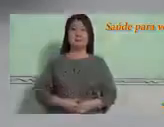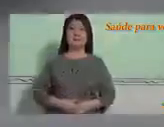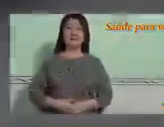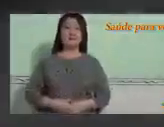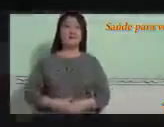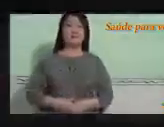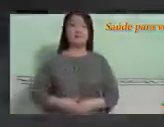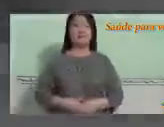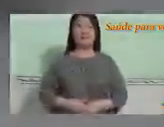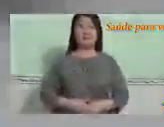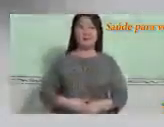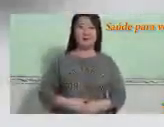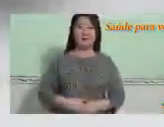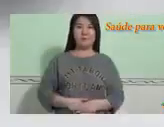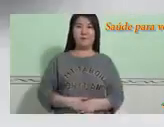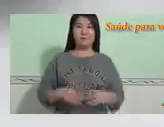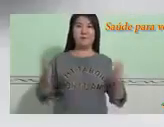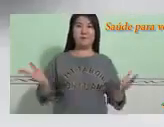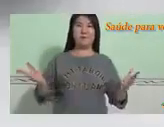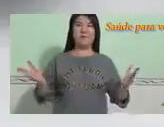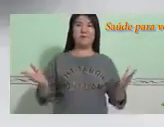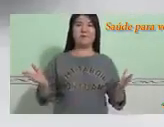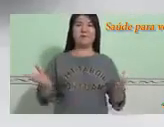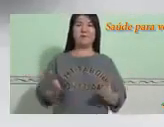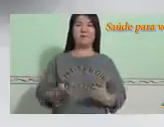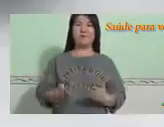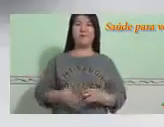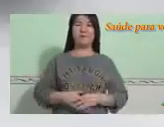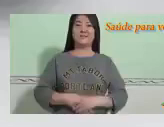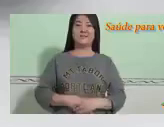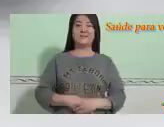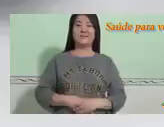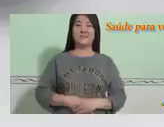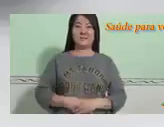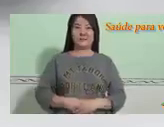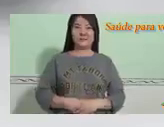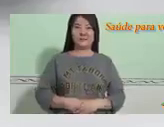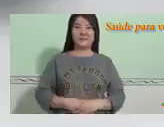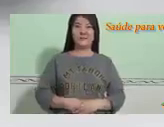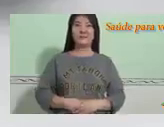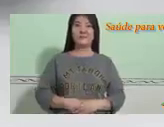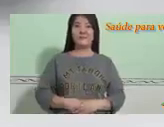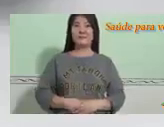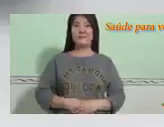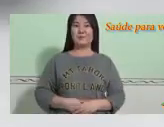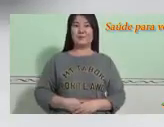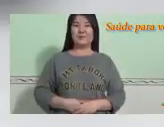antes, para que sejam realizados exames específicos e seja indicado o tratamento mais adequado.